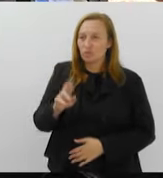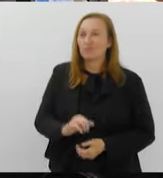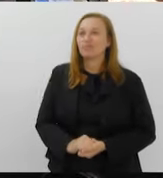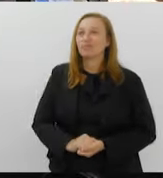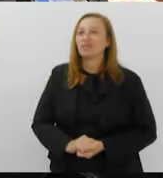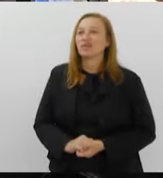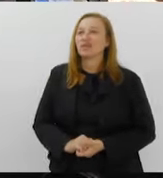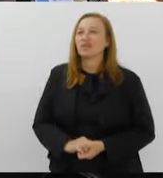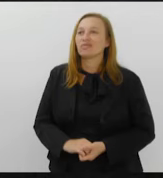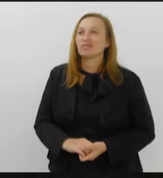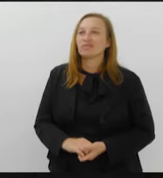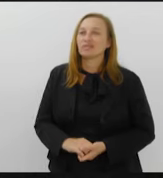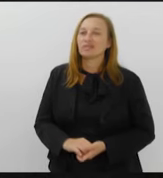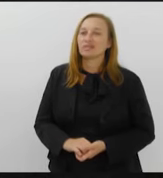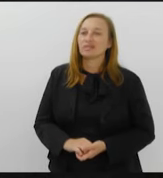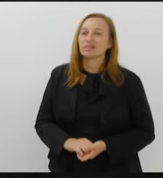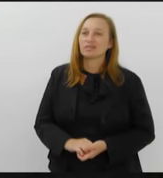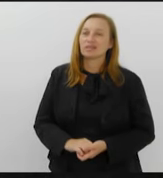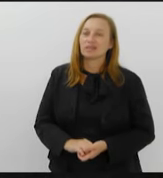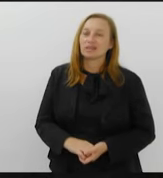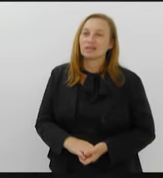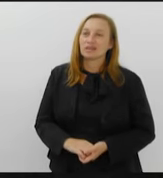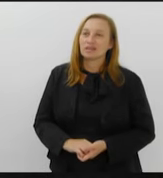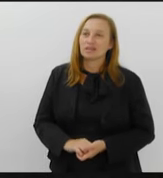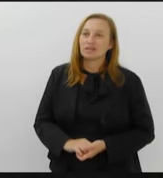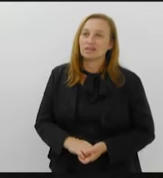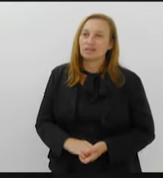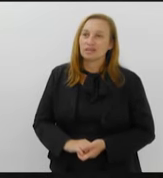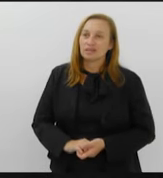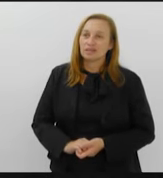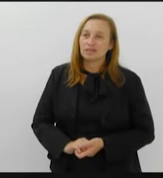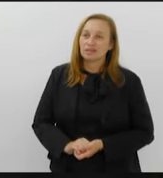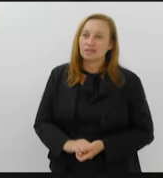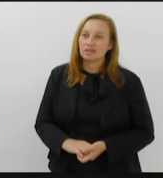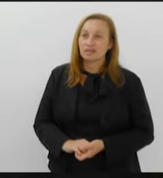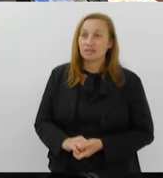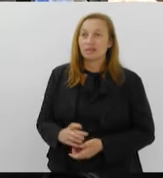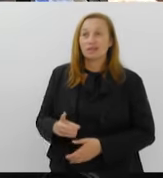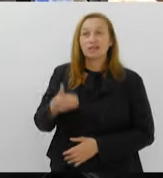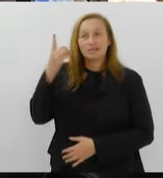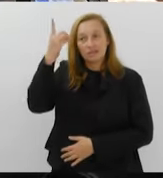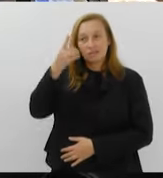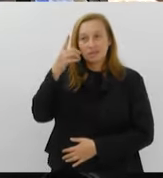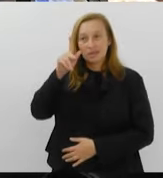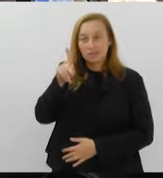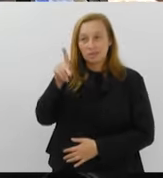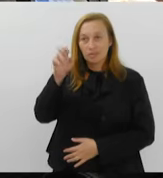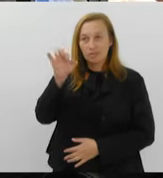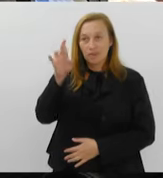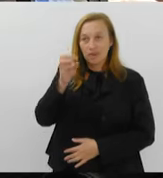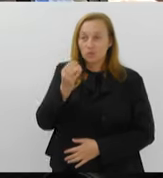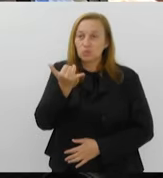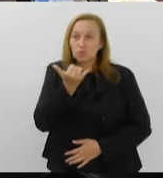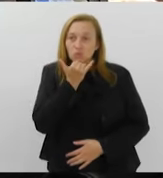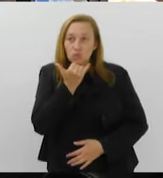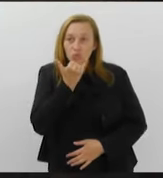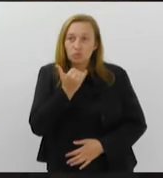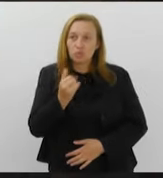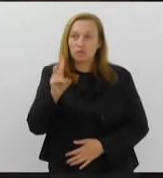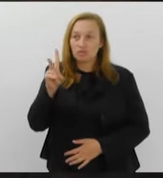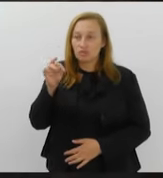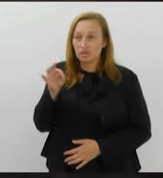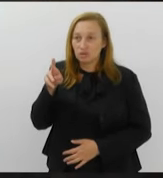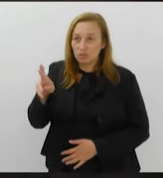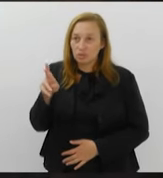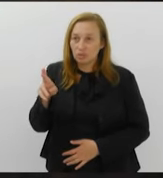Nosso nobre deputado Vitor Júnior. Deputado Pedro, Brazão, por favor. Desculpa. Vitor Júnior,